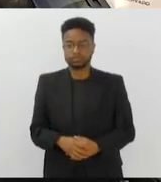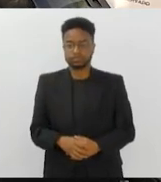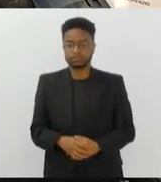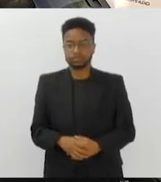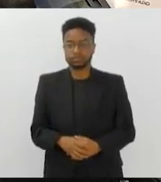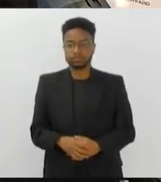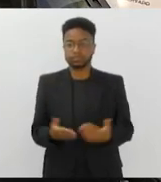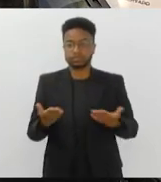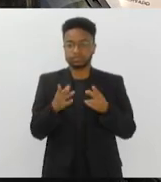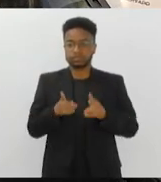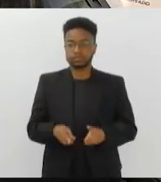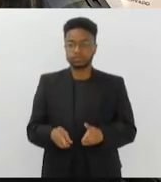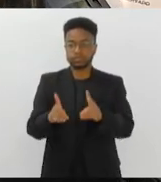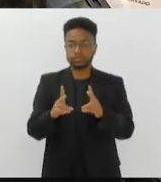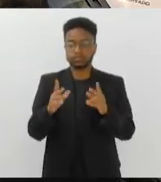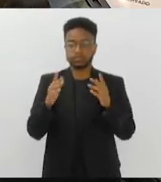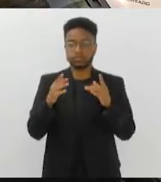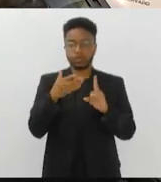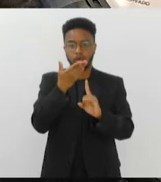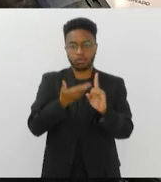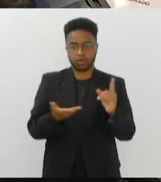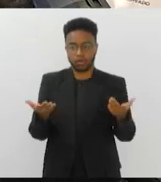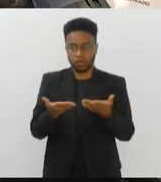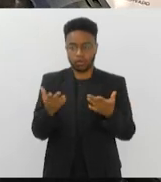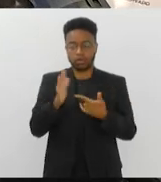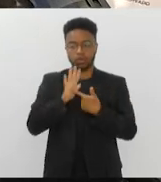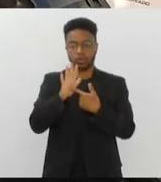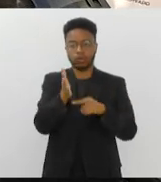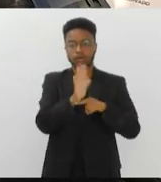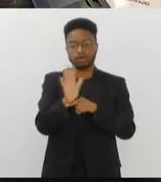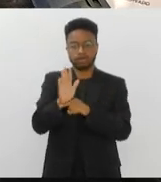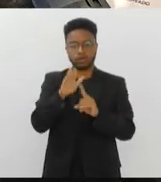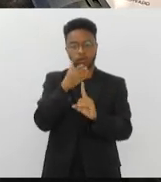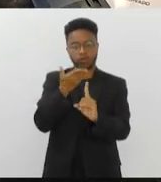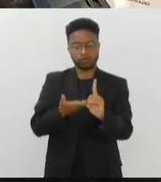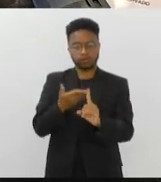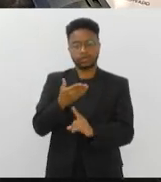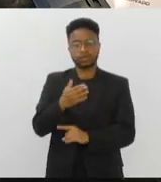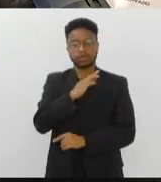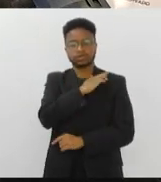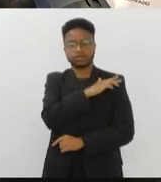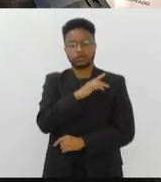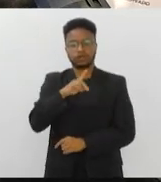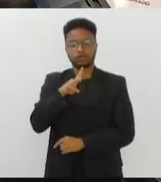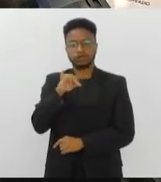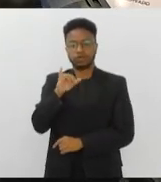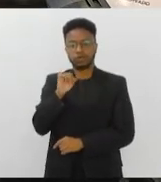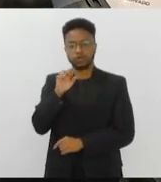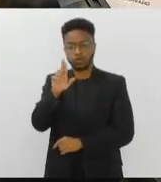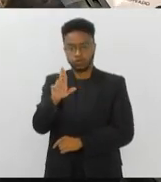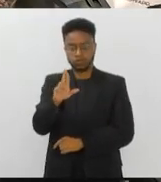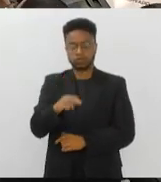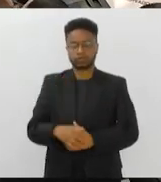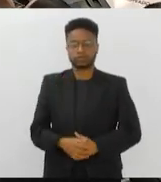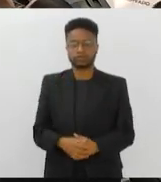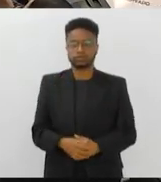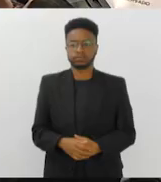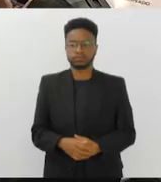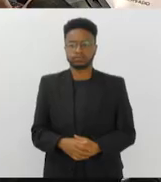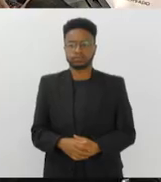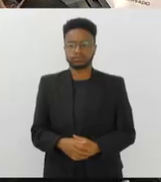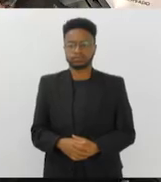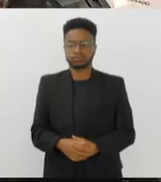Dando continuidade à cerimônia, neste momento será exibido um vídeo de homenagem ao sargento Vitor César Rosário e Silva.